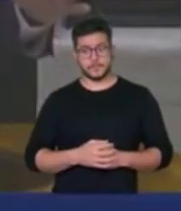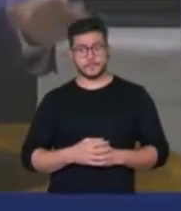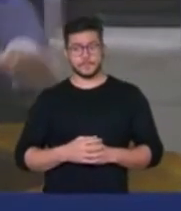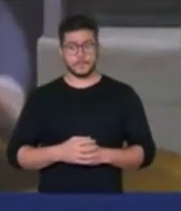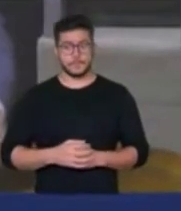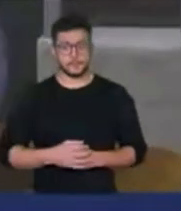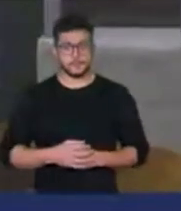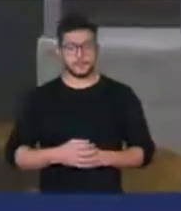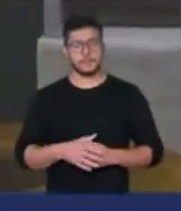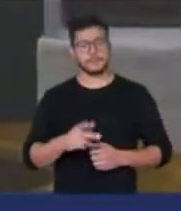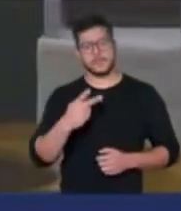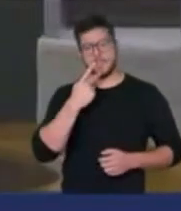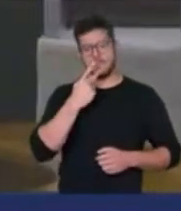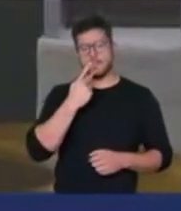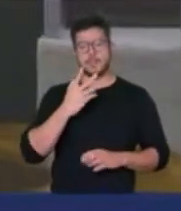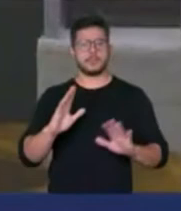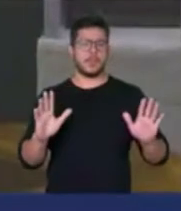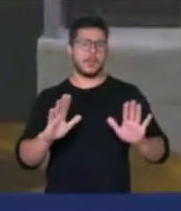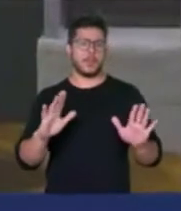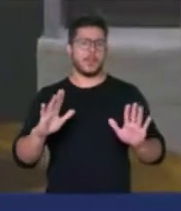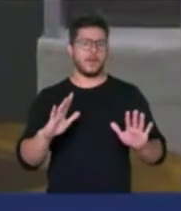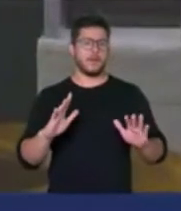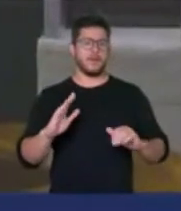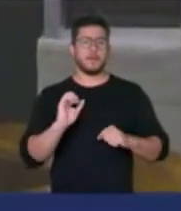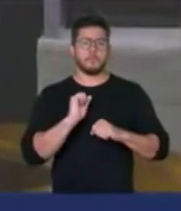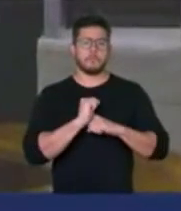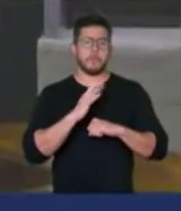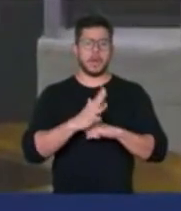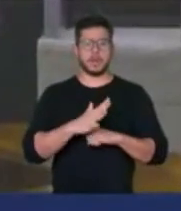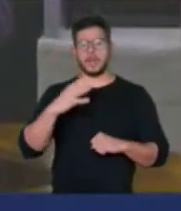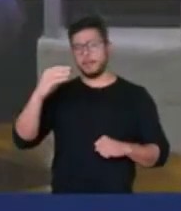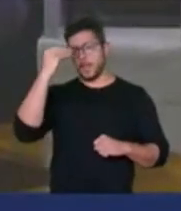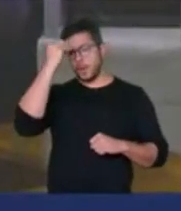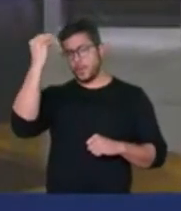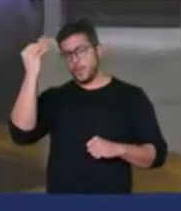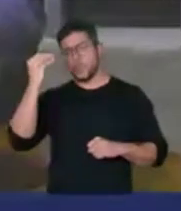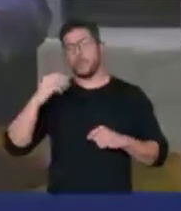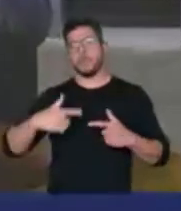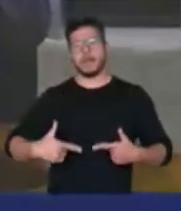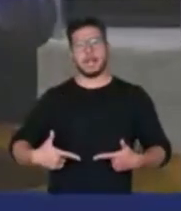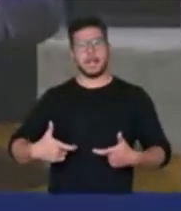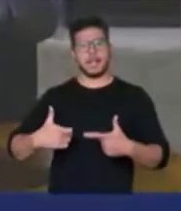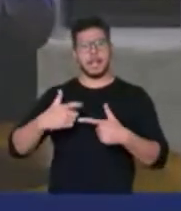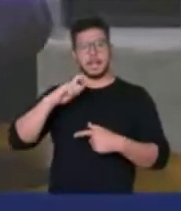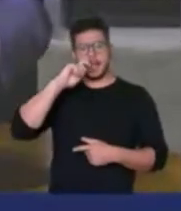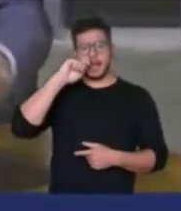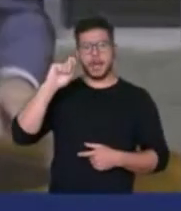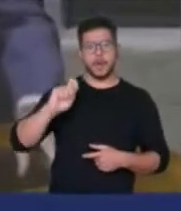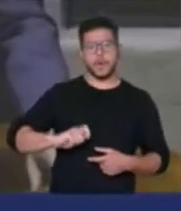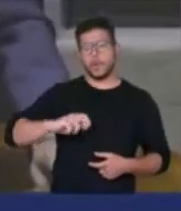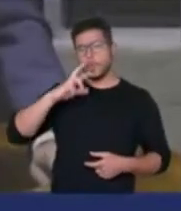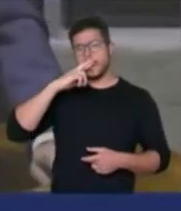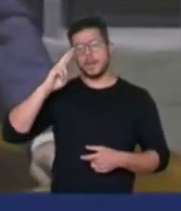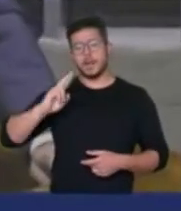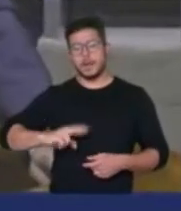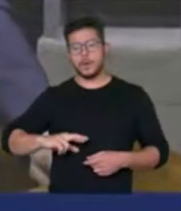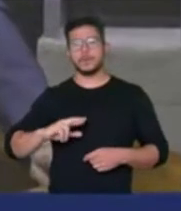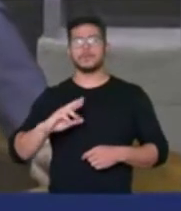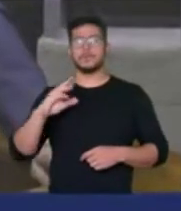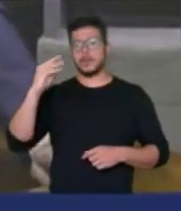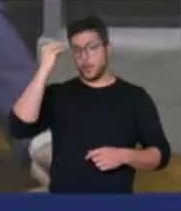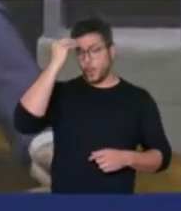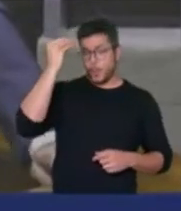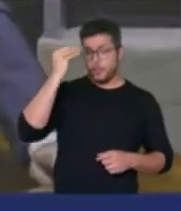da pandemia, que a culpa é da guerra da Ucrânia, mas ele nunca teve compaixão pelo